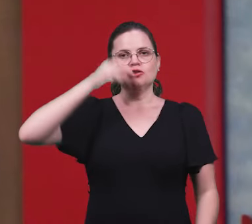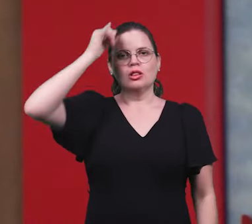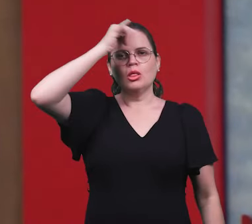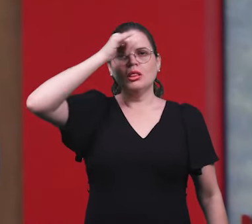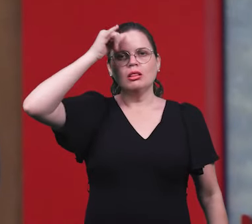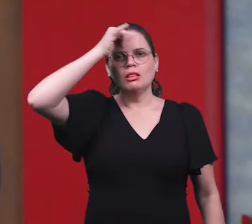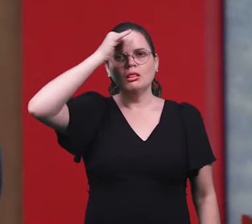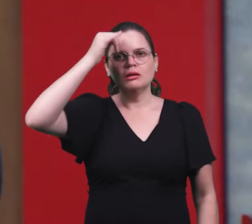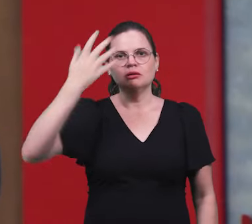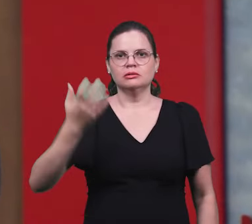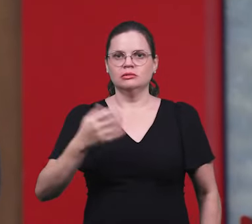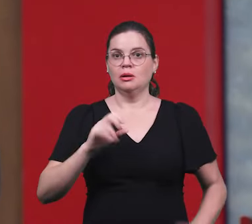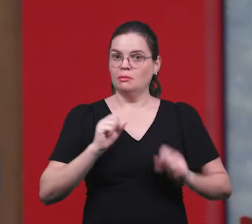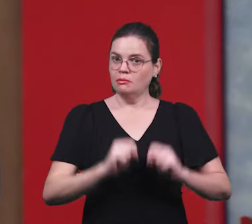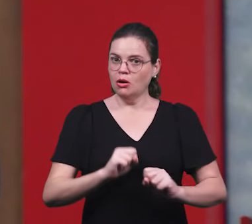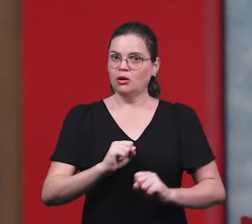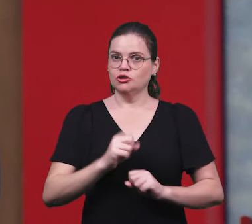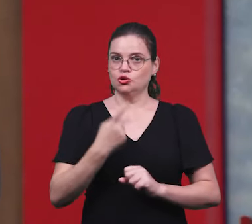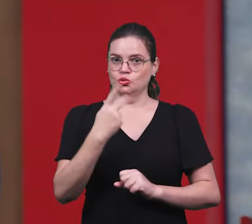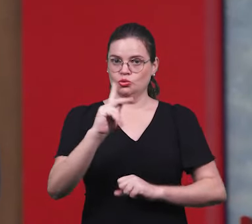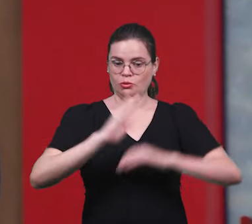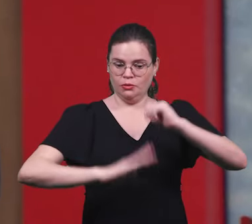vezes vai prejudicar a sua carreira profissional.